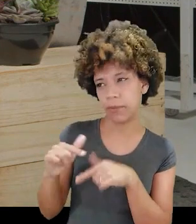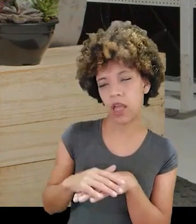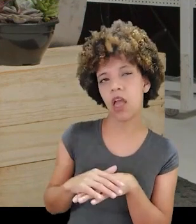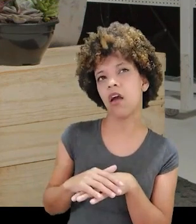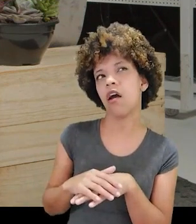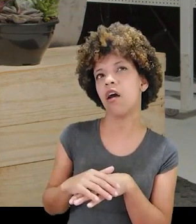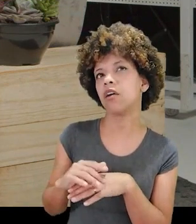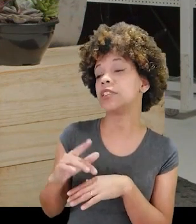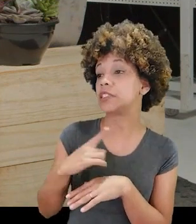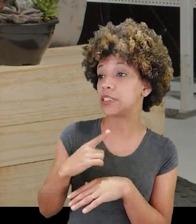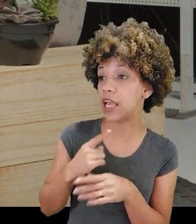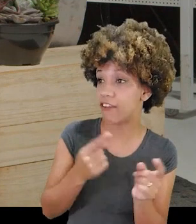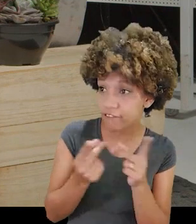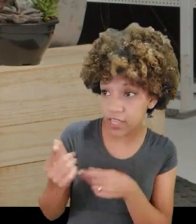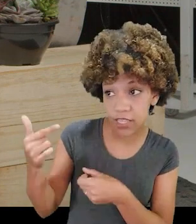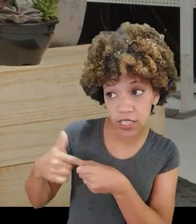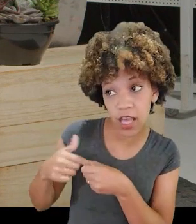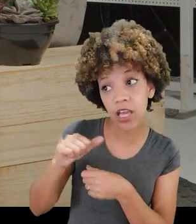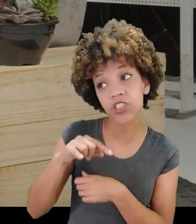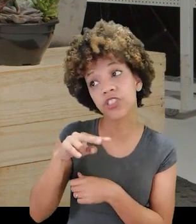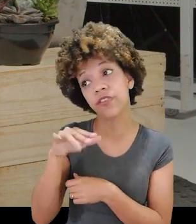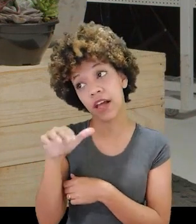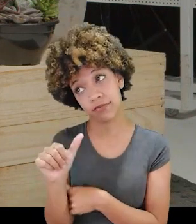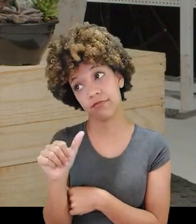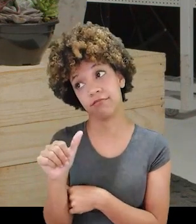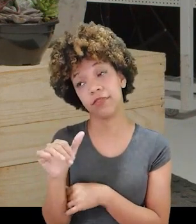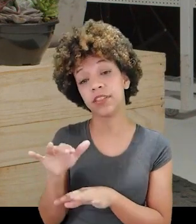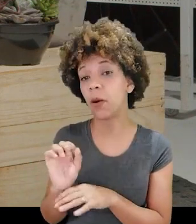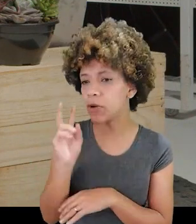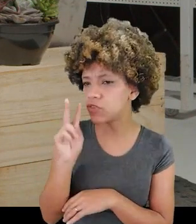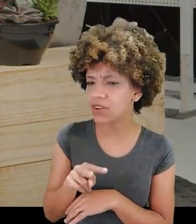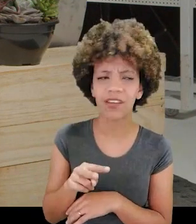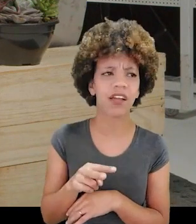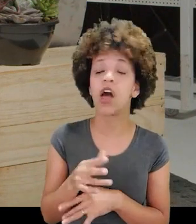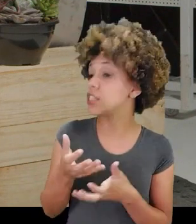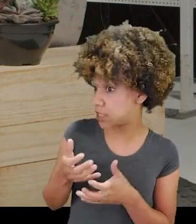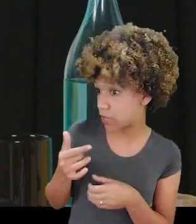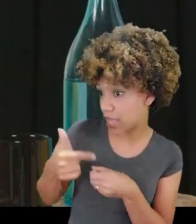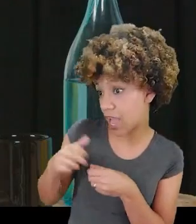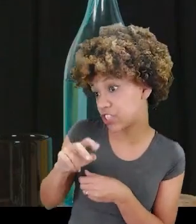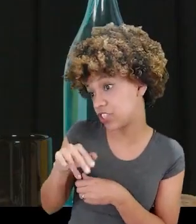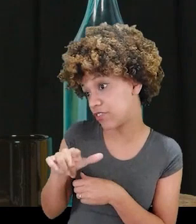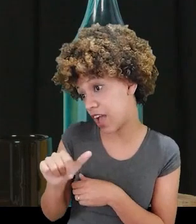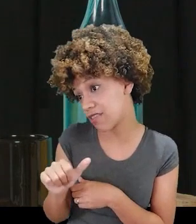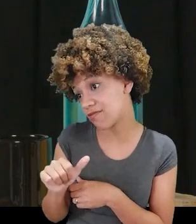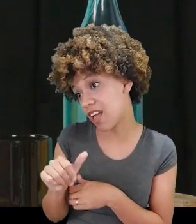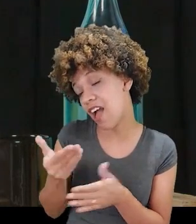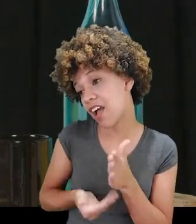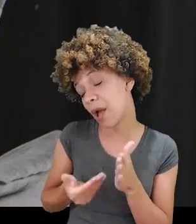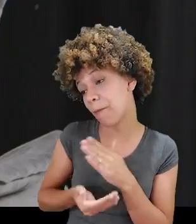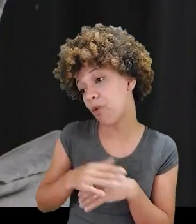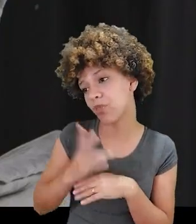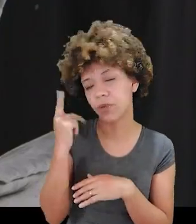faz isso que eu trabalhei no chão mas só faz isso é você ganha em cima da venda da gasolina aditivada Então pode olhar que muitas vezes não sabe que é ativada Não